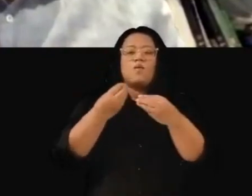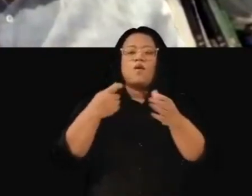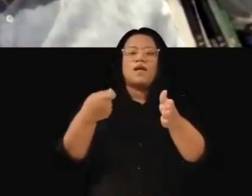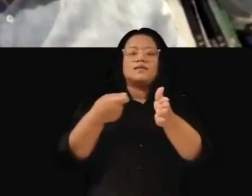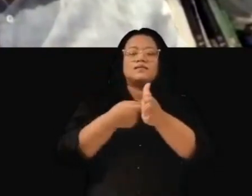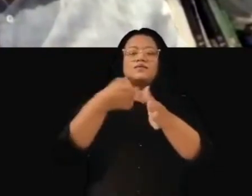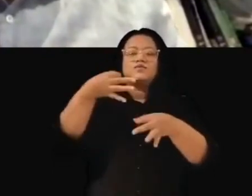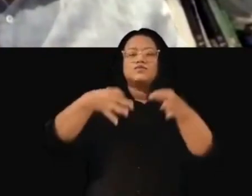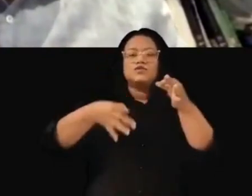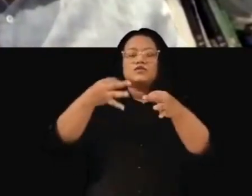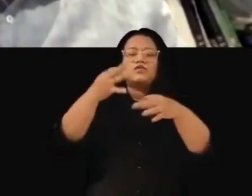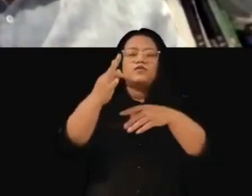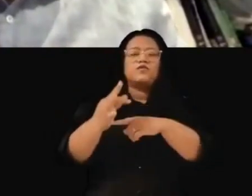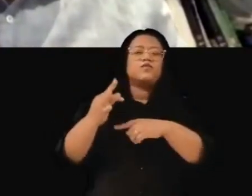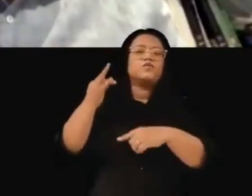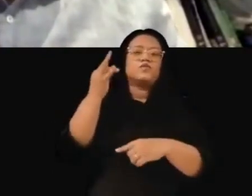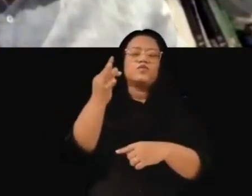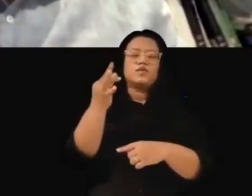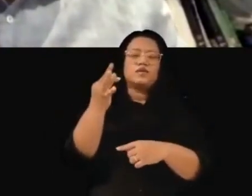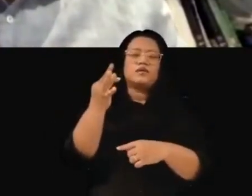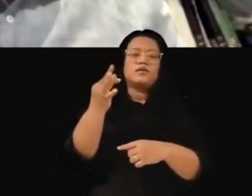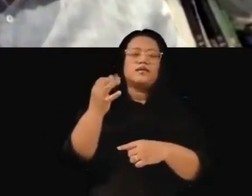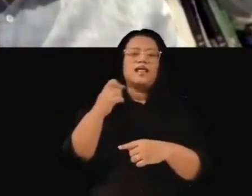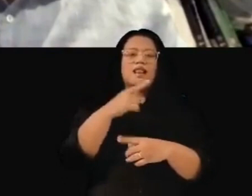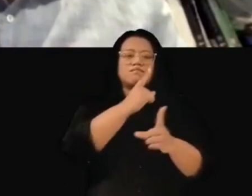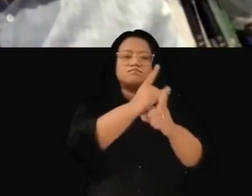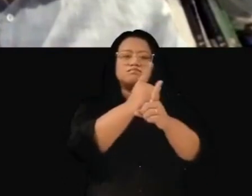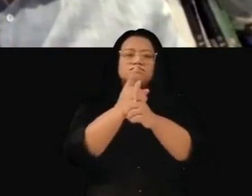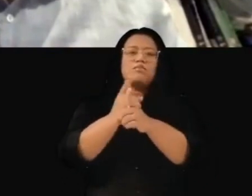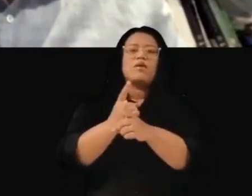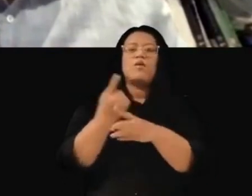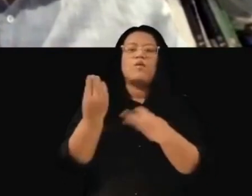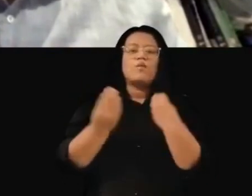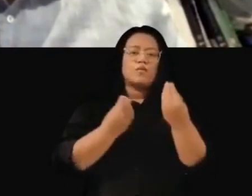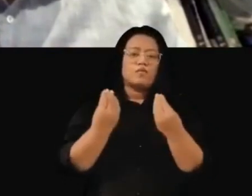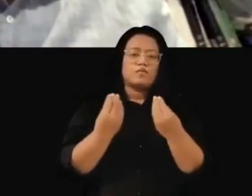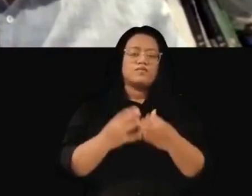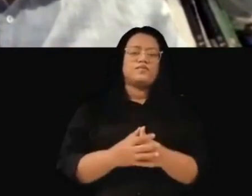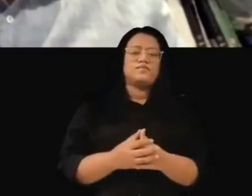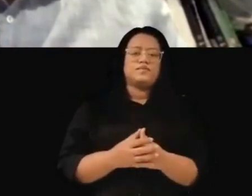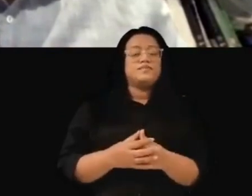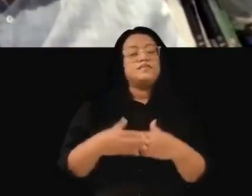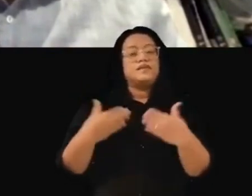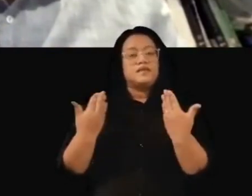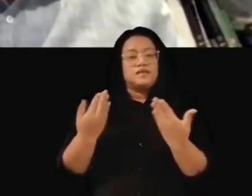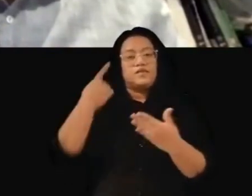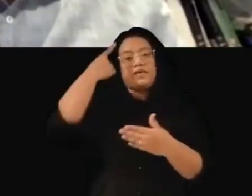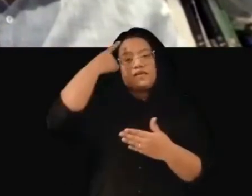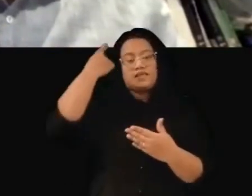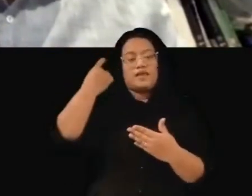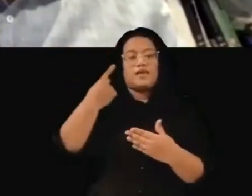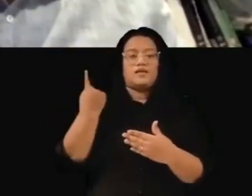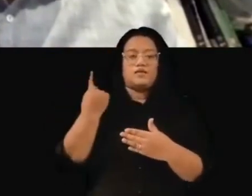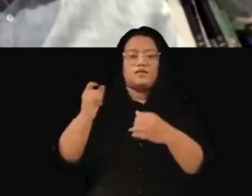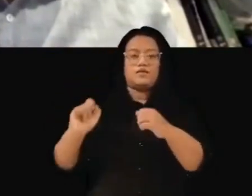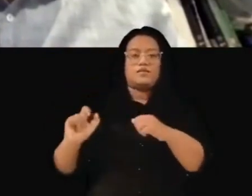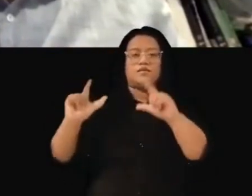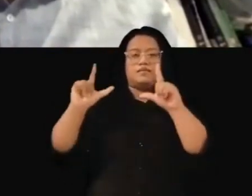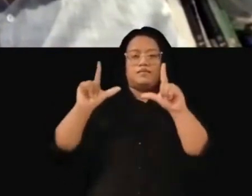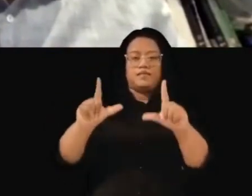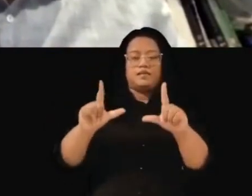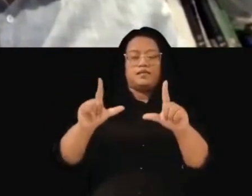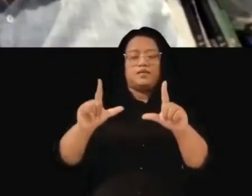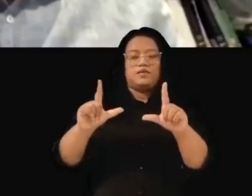judicial futura identificar, né? Então, essa era a ideia desse primeiro painel de uma maneira